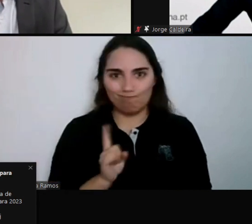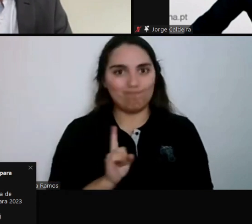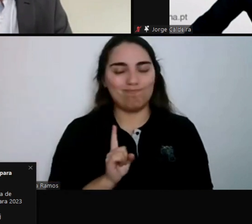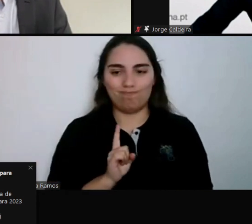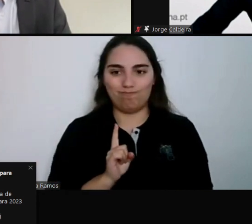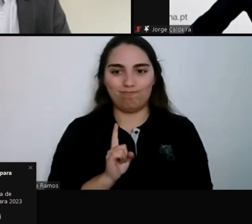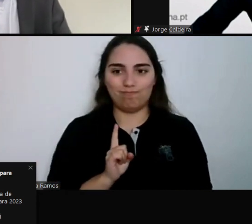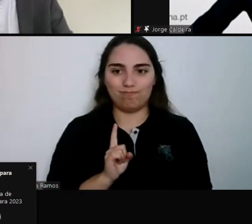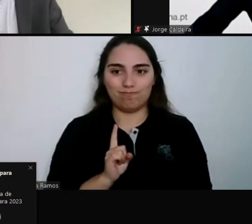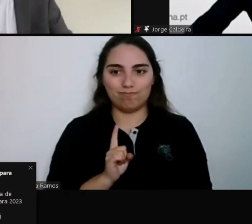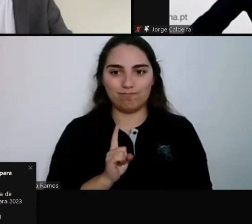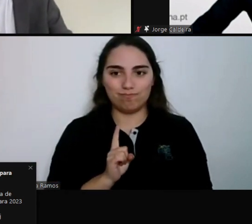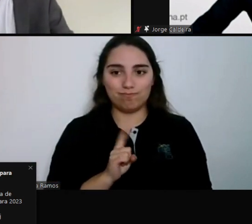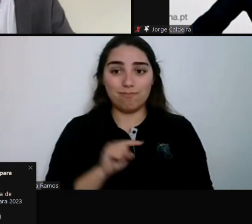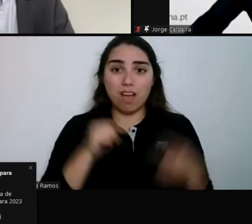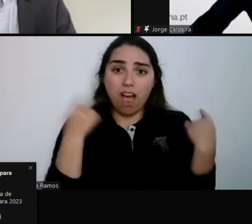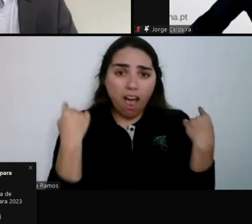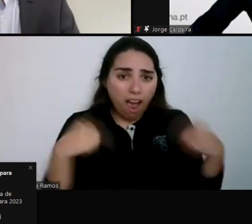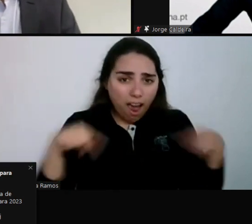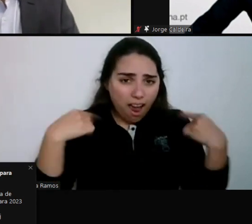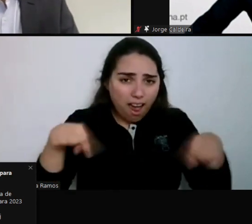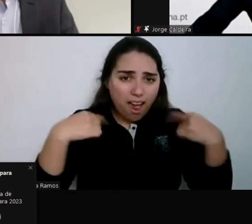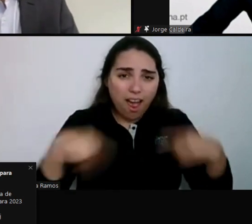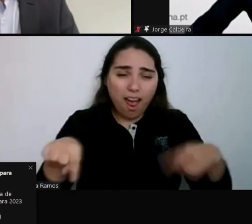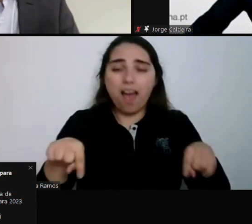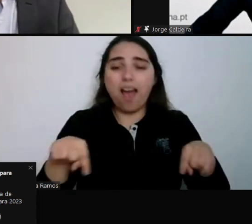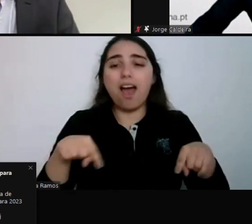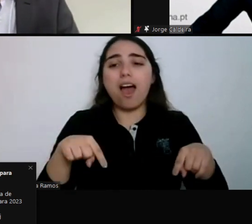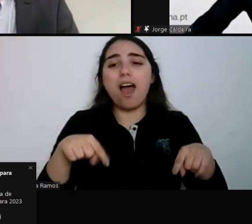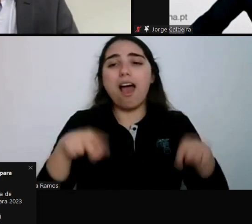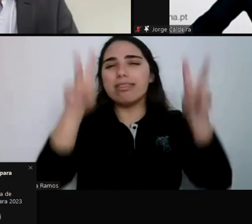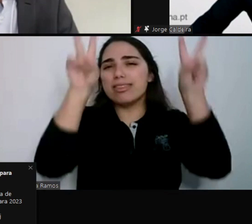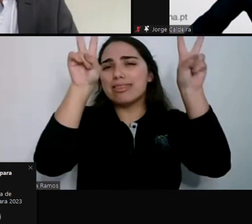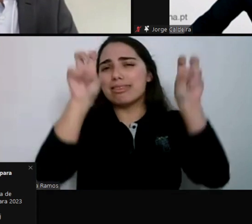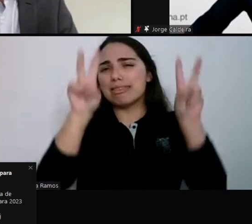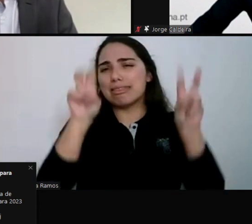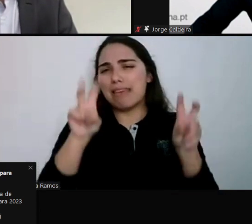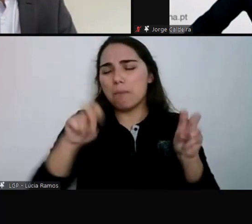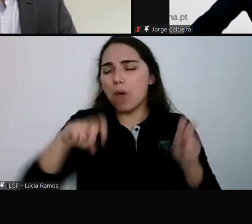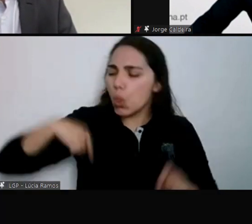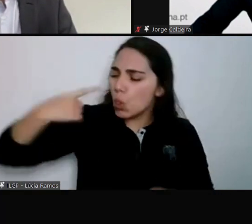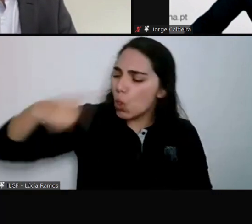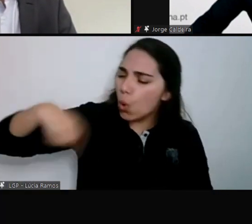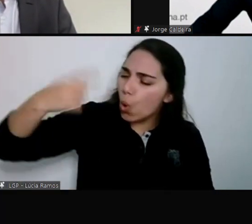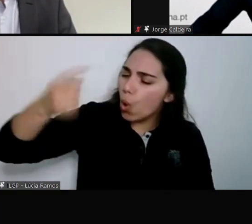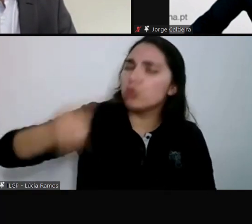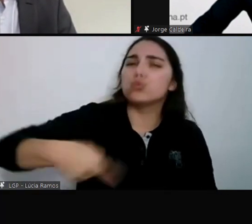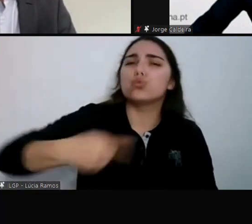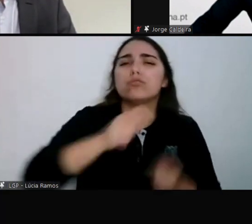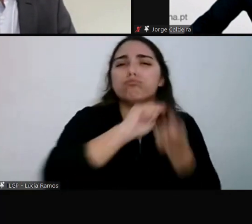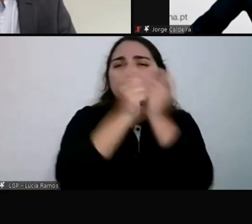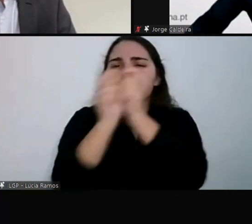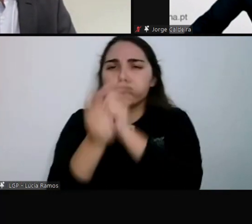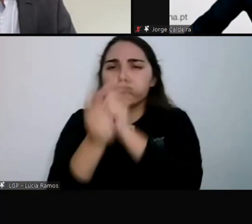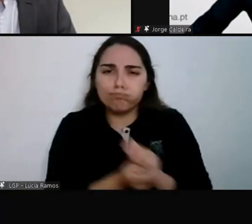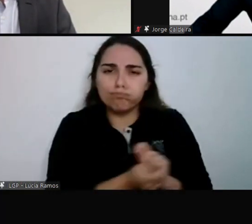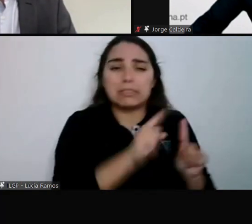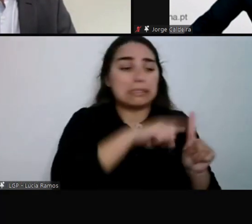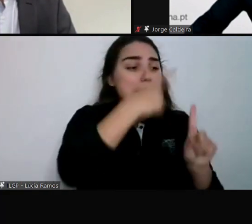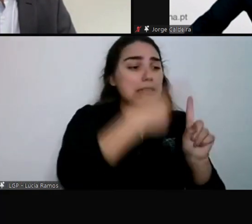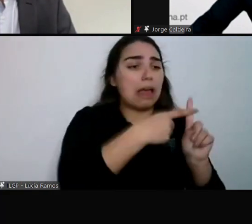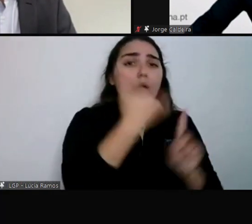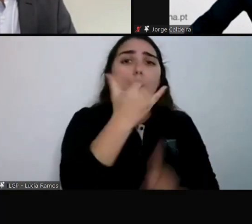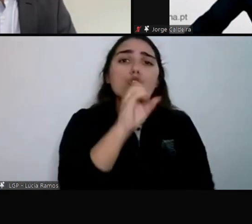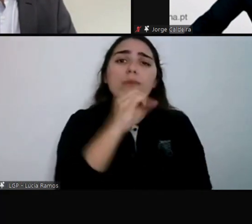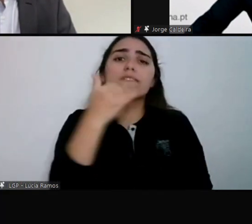há hoje uma oferta que continuará a ser sucessivamente atualizada durante o ano de 2023. A